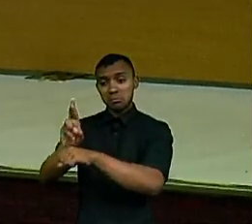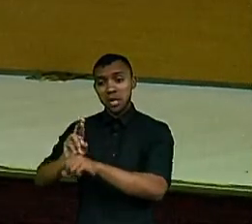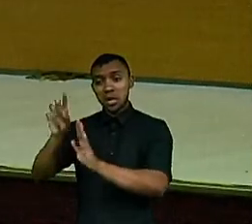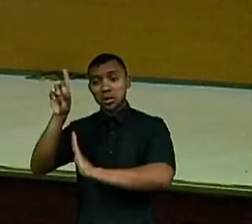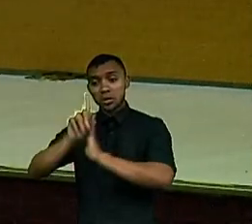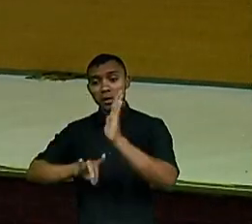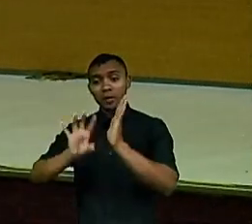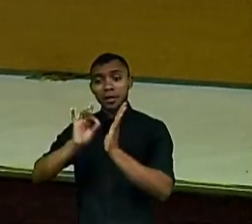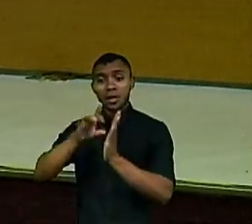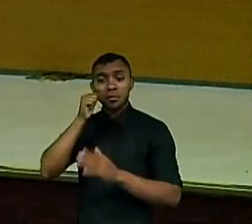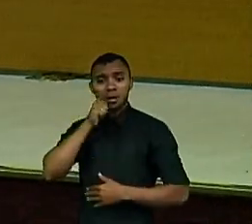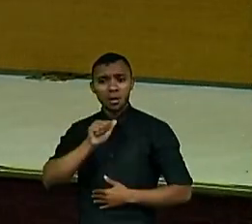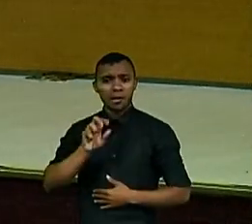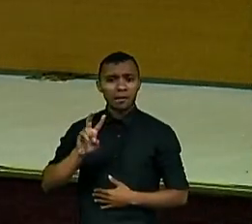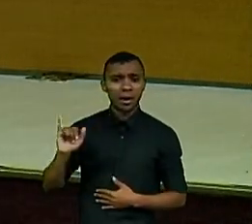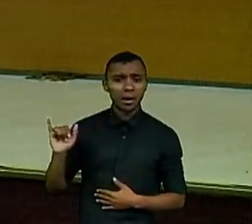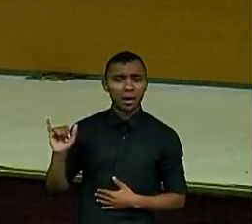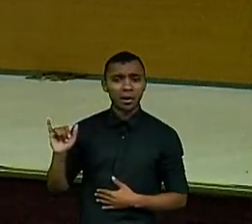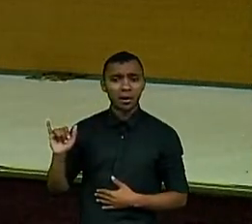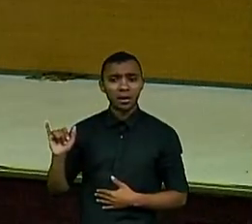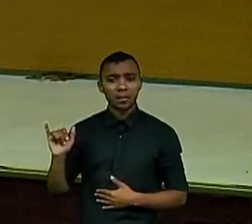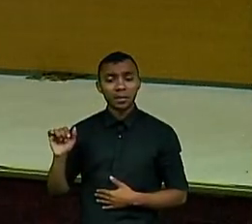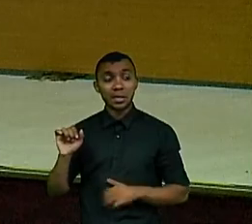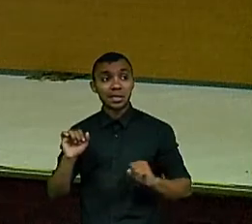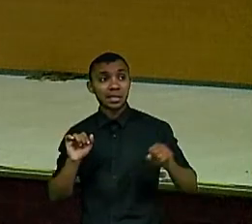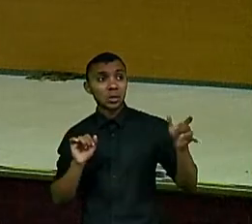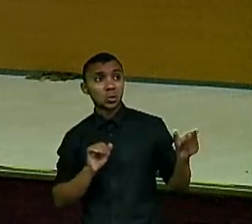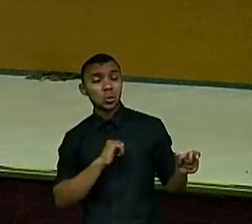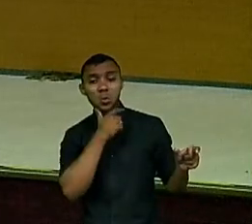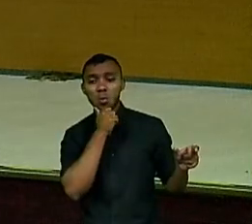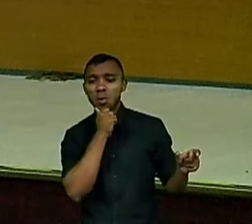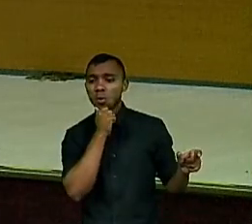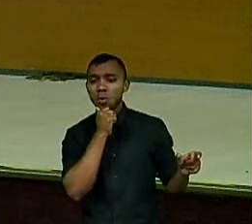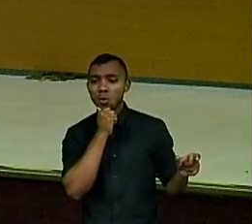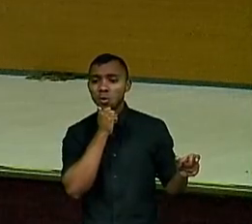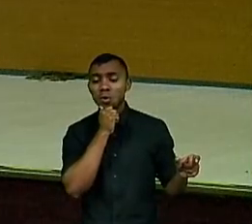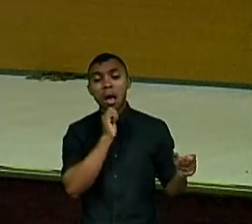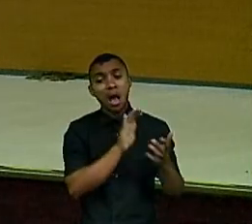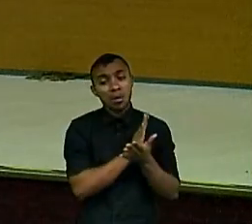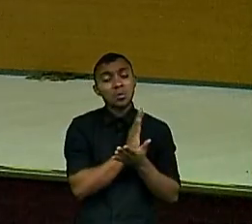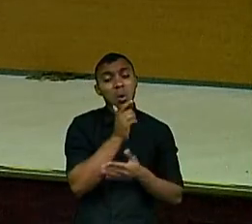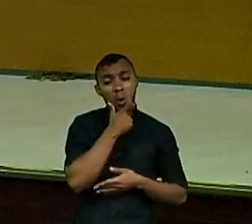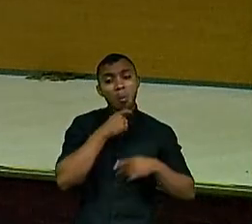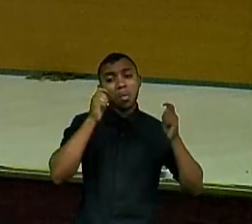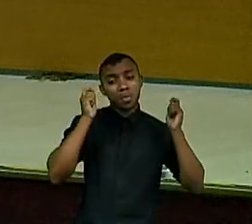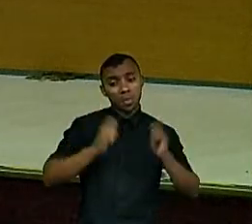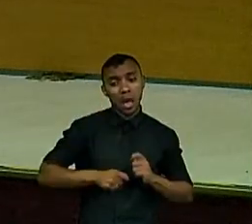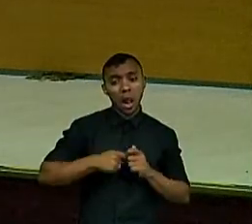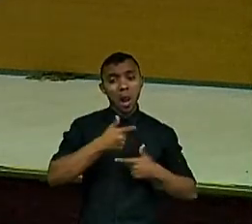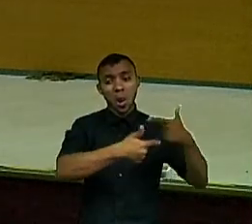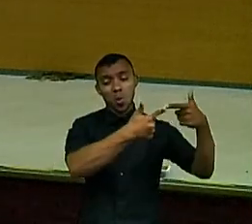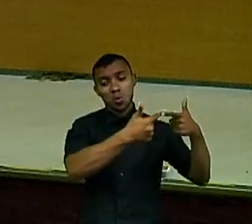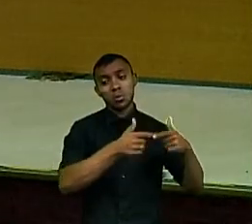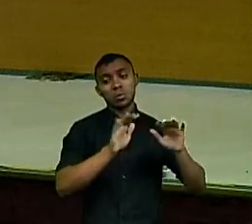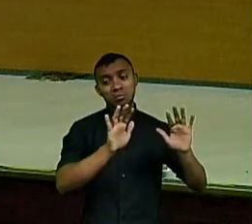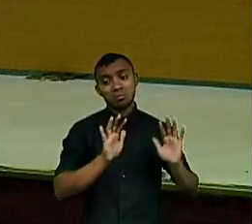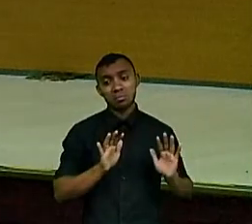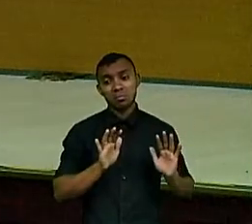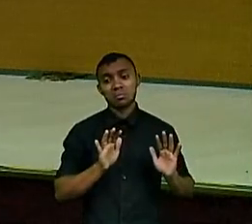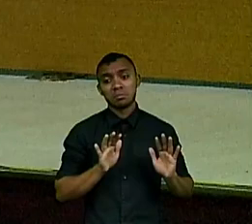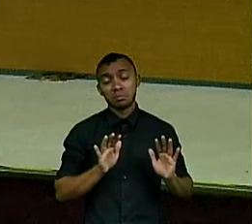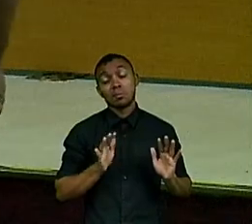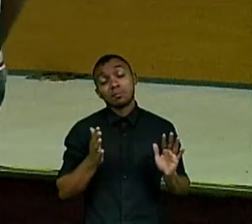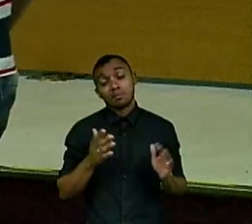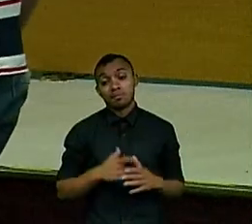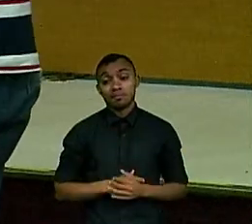femininos mas é muito mais difícil foi um homem tem homem sensíveis que consegue atuar até mais do que muitas mulheres Mas enfim